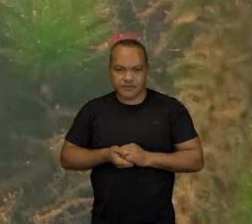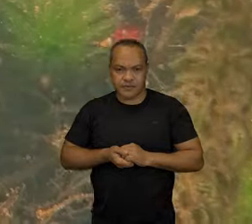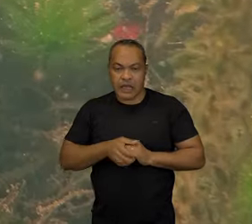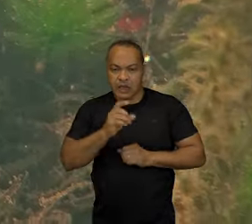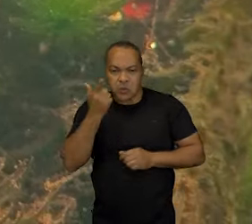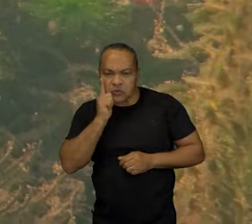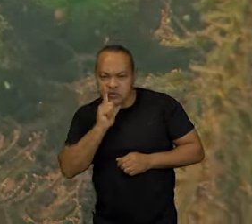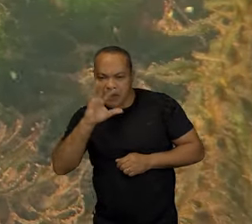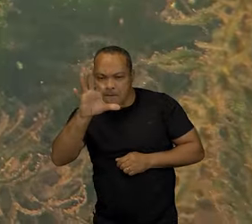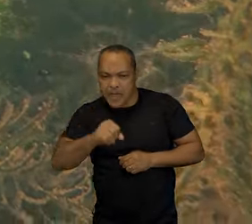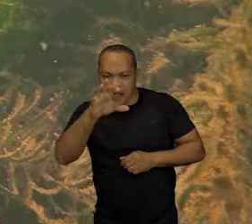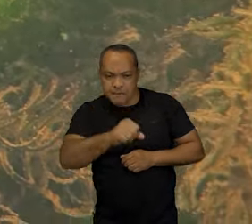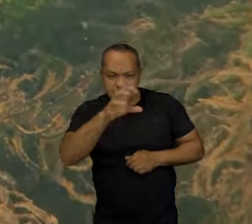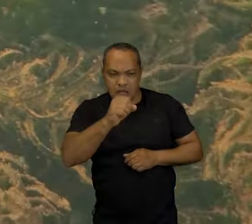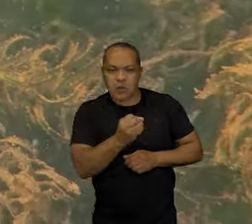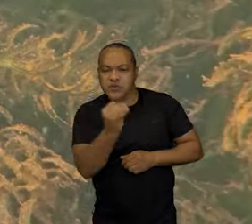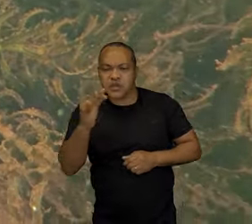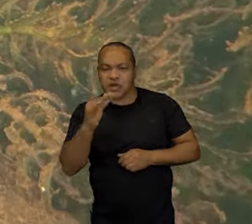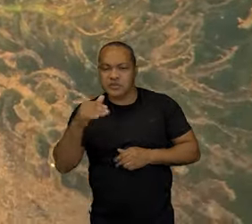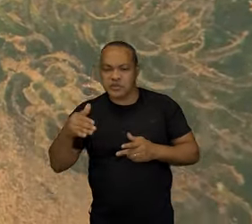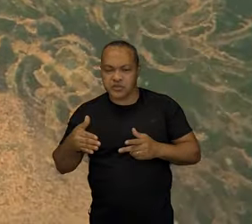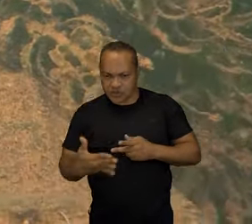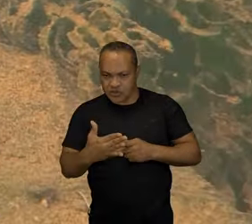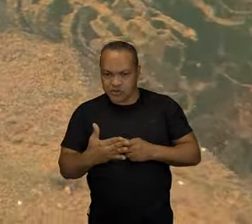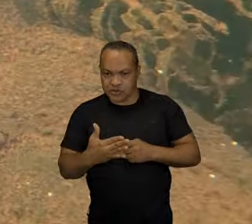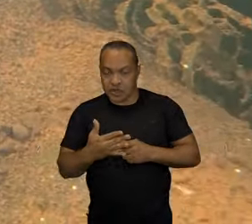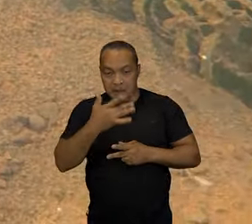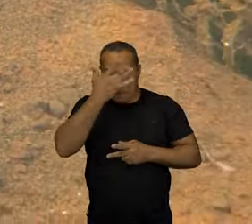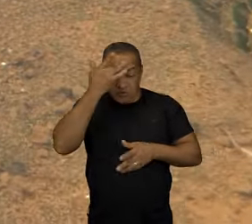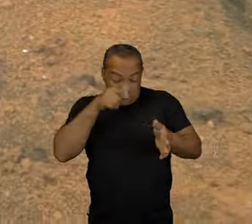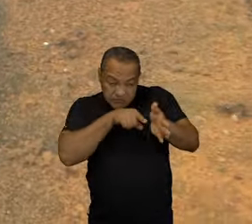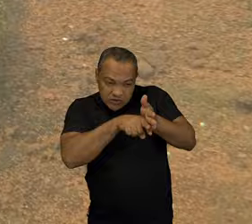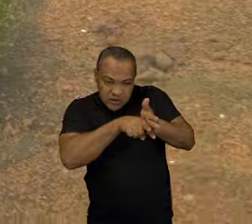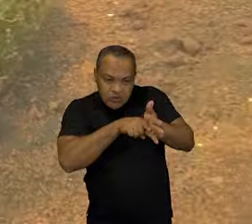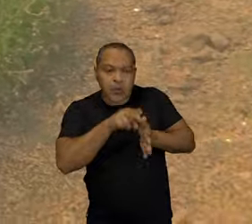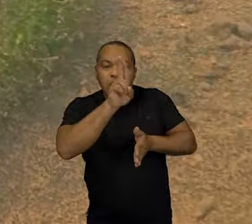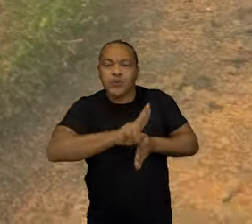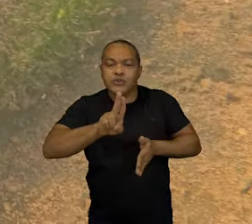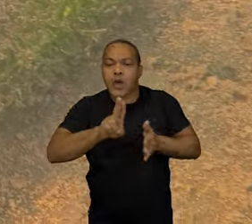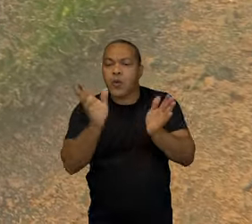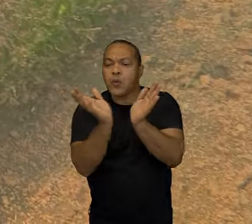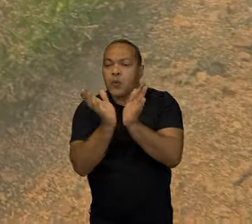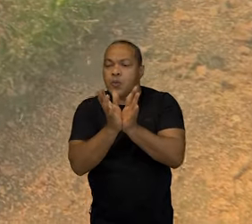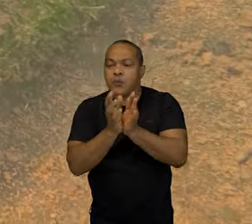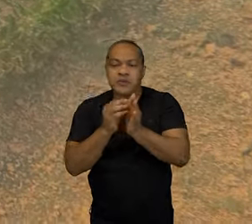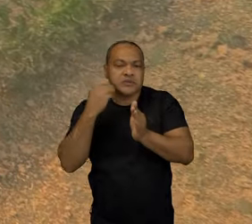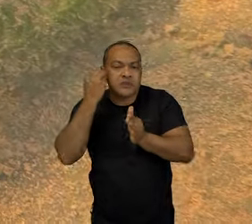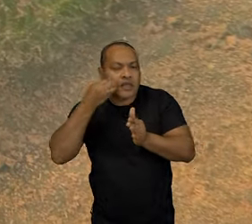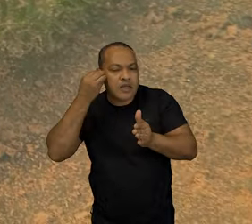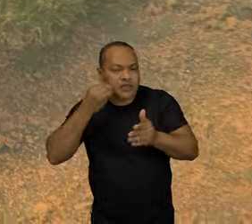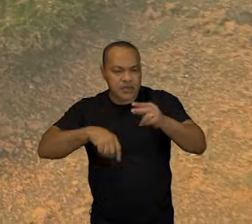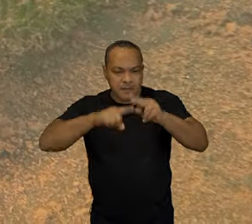Para capturar o maior número de espécies possível, os pesquisadores devem utilizar um conjunto de técnicas